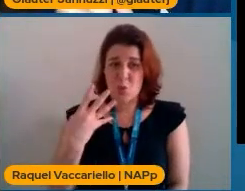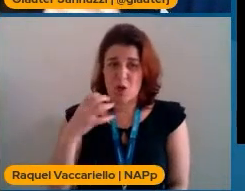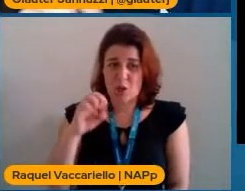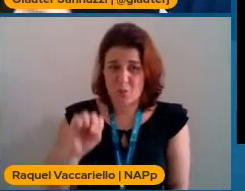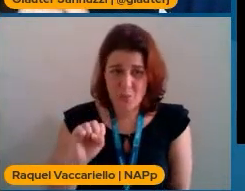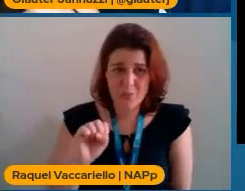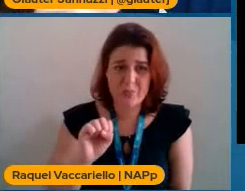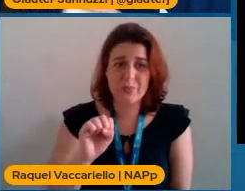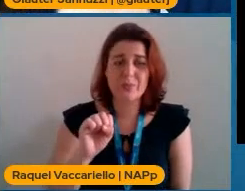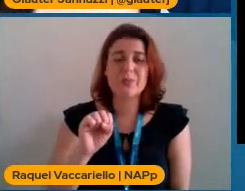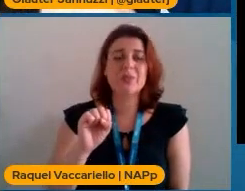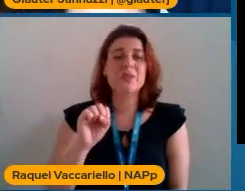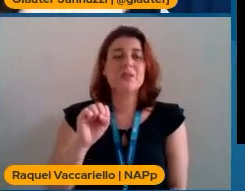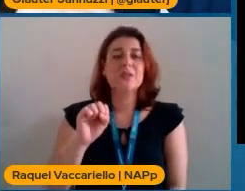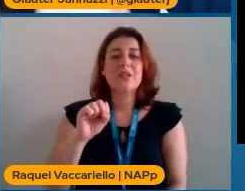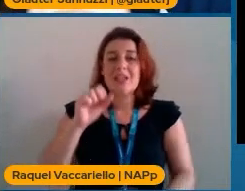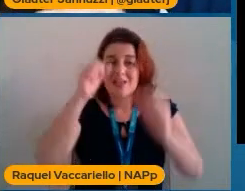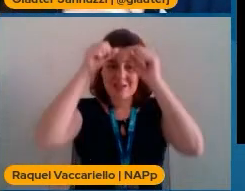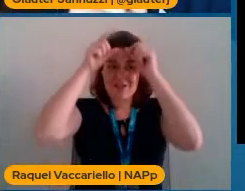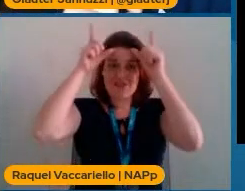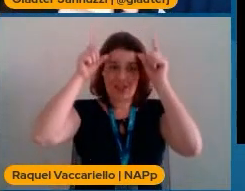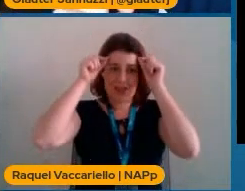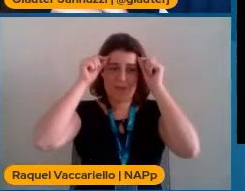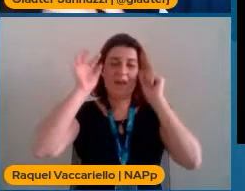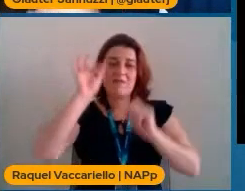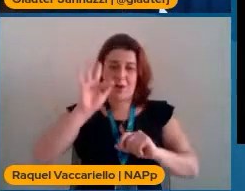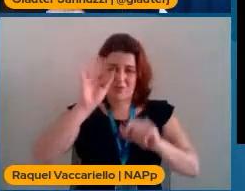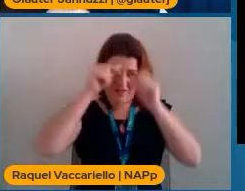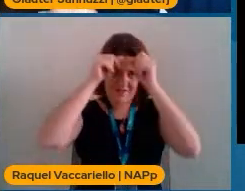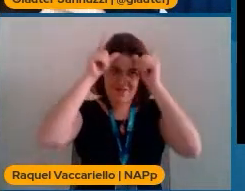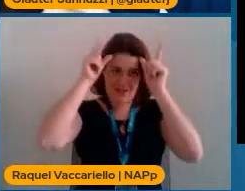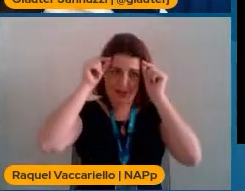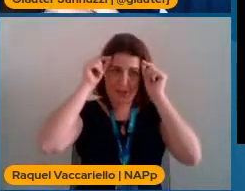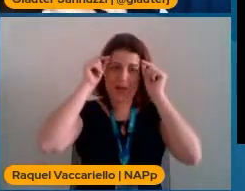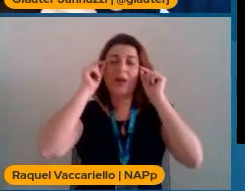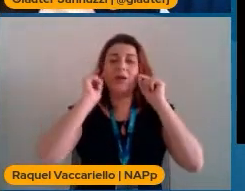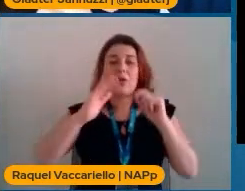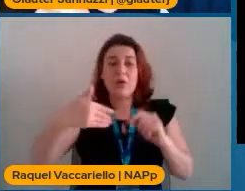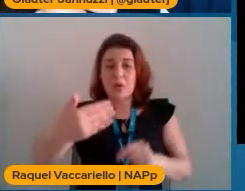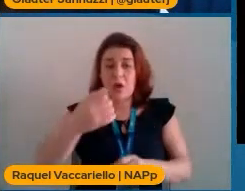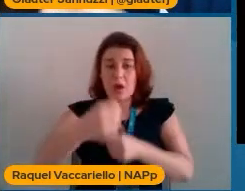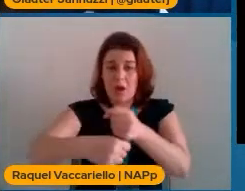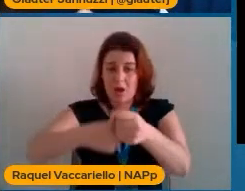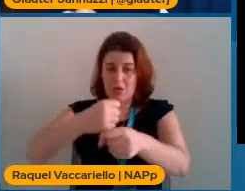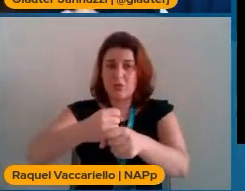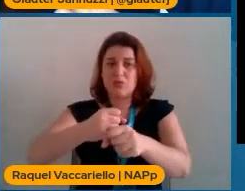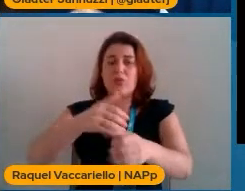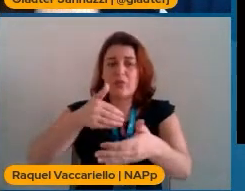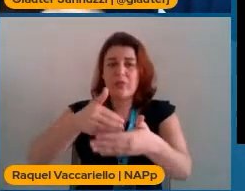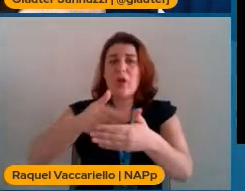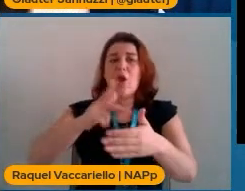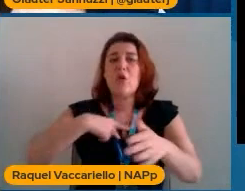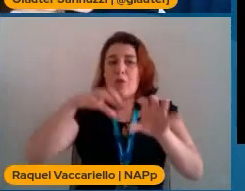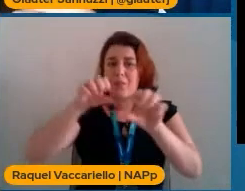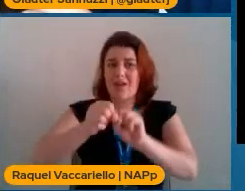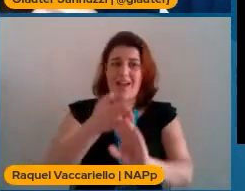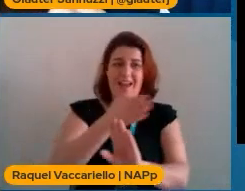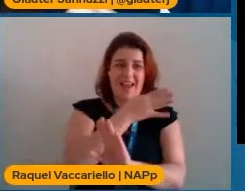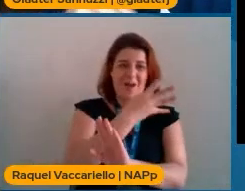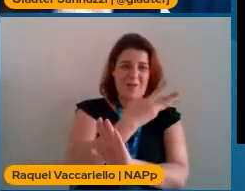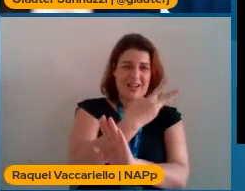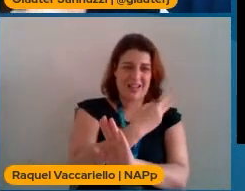né, fazendo enfermagem, na faculdade de enfermagem, vou me formar no final do ano. Quando eu tinha 43, eu conversando com uma